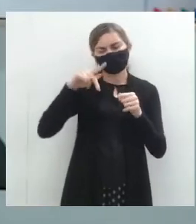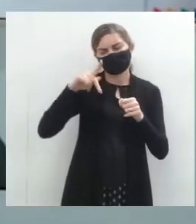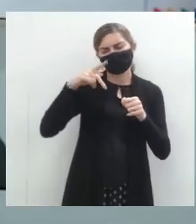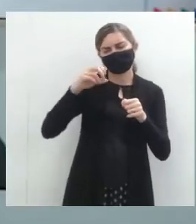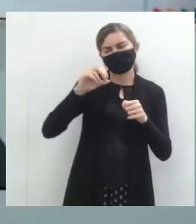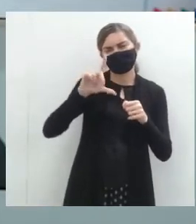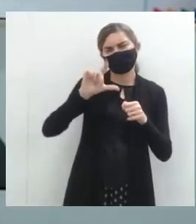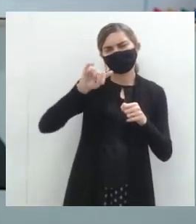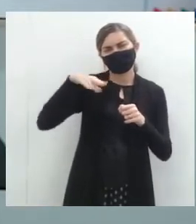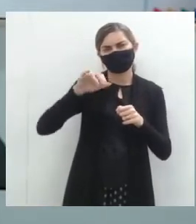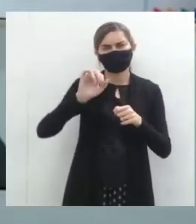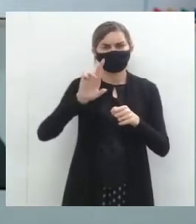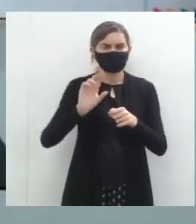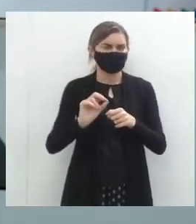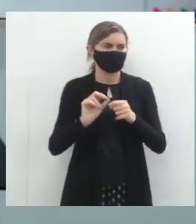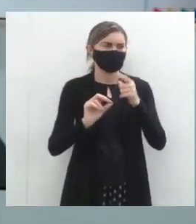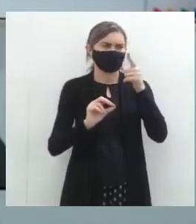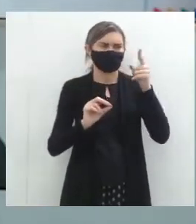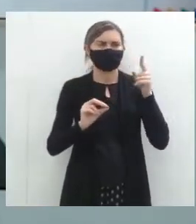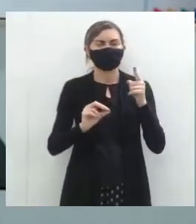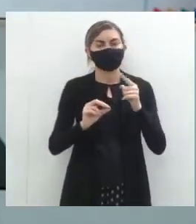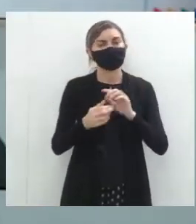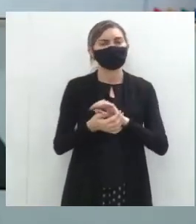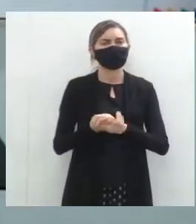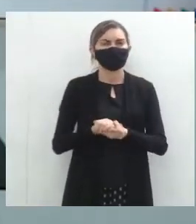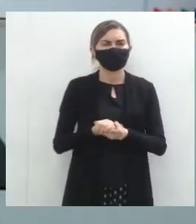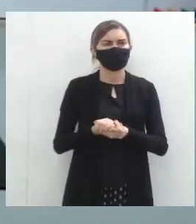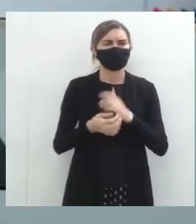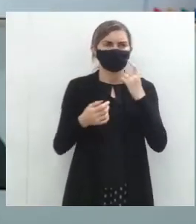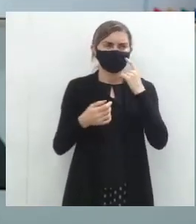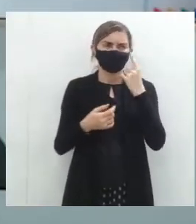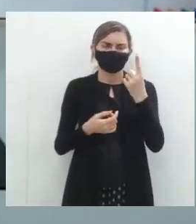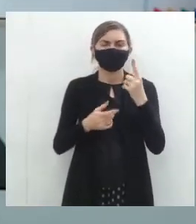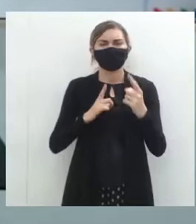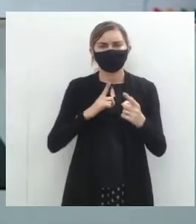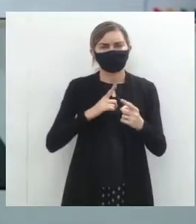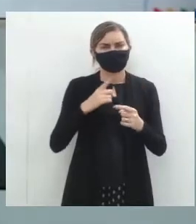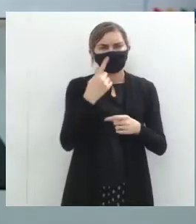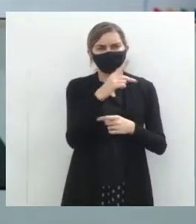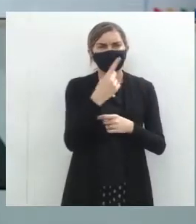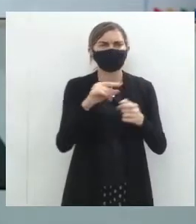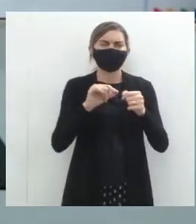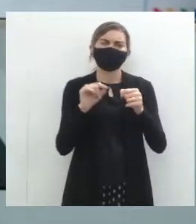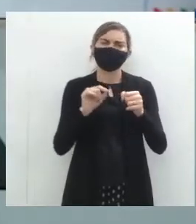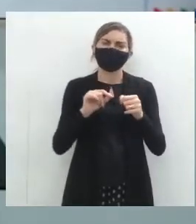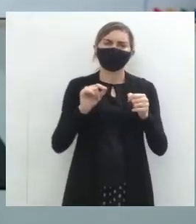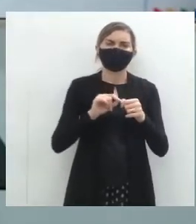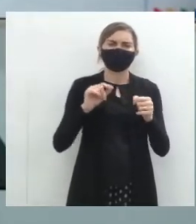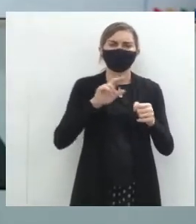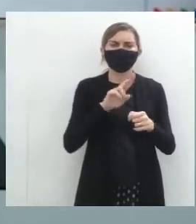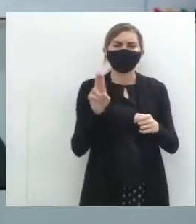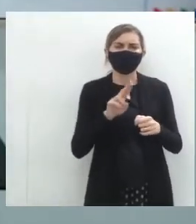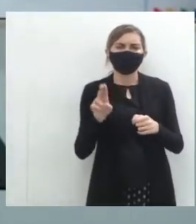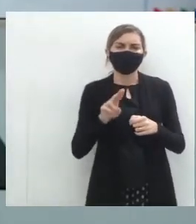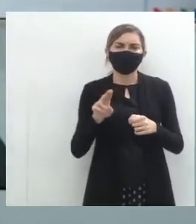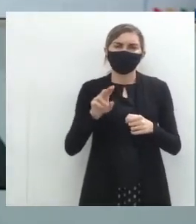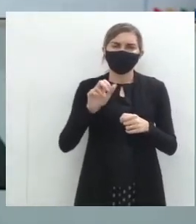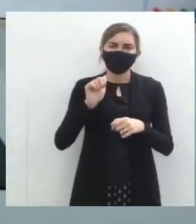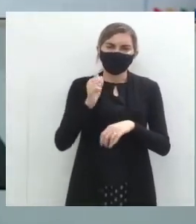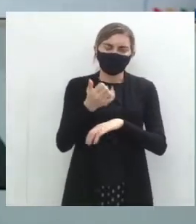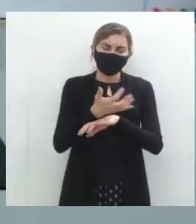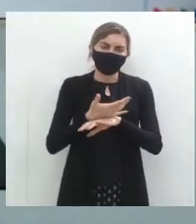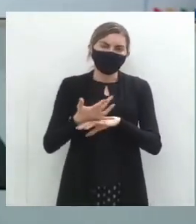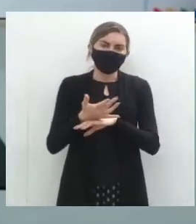polímero. O polímero, ó, esse cara aqui vai formar um polímero chamado de